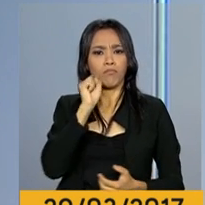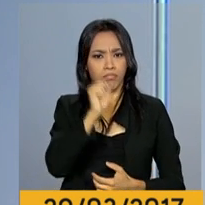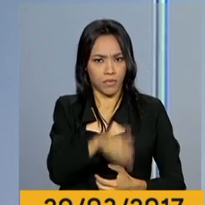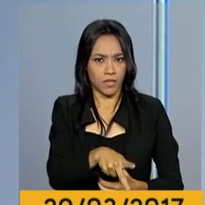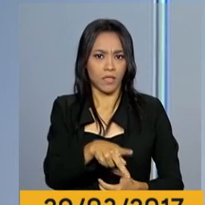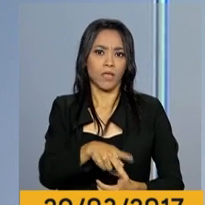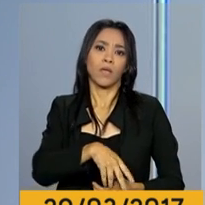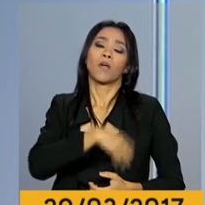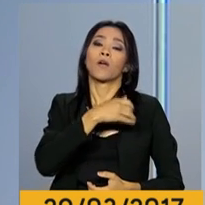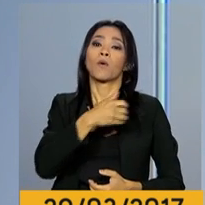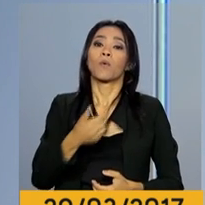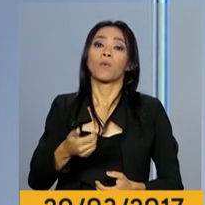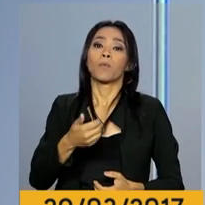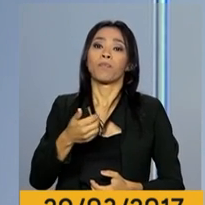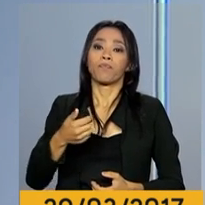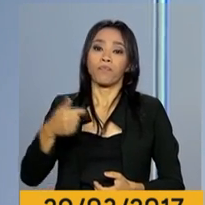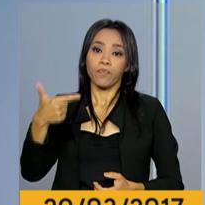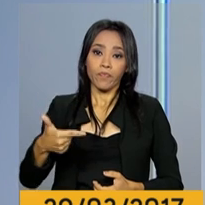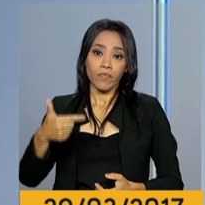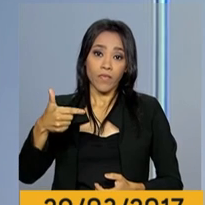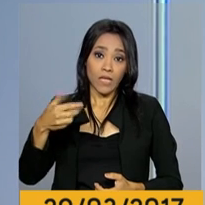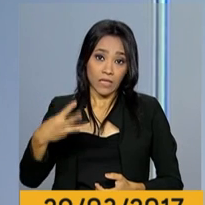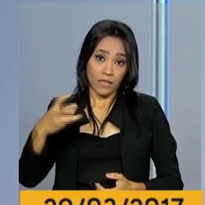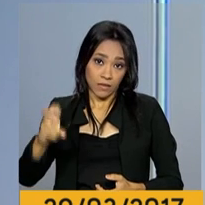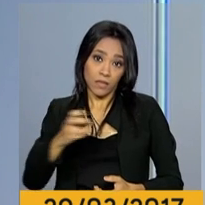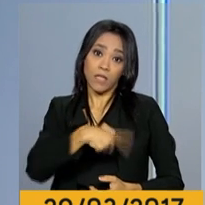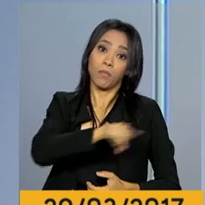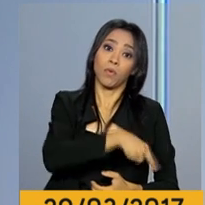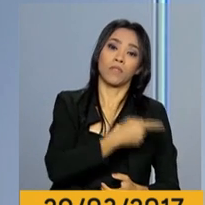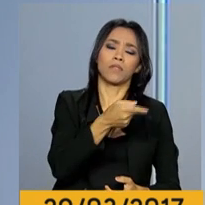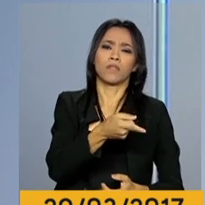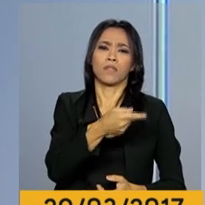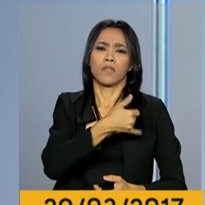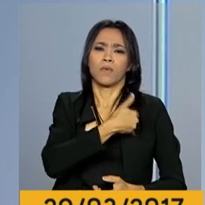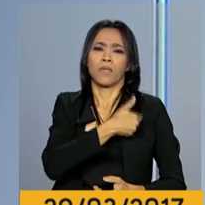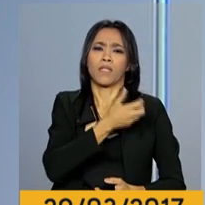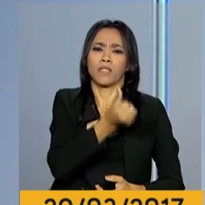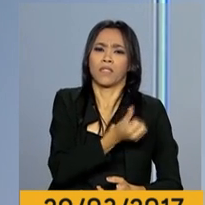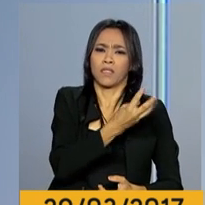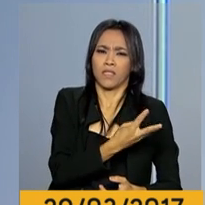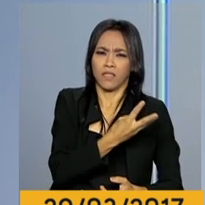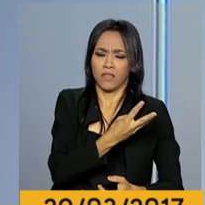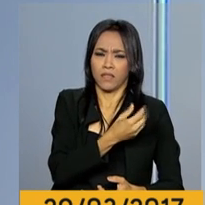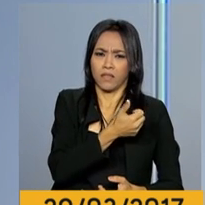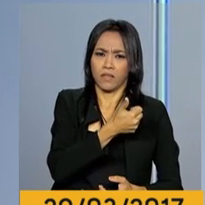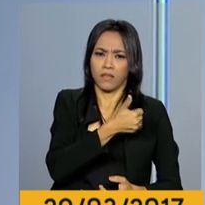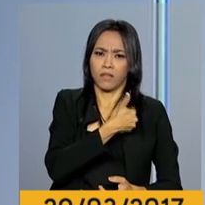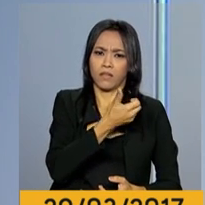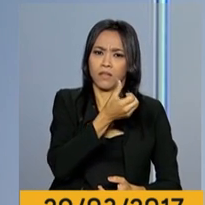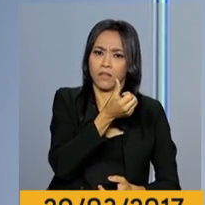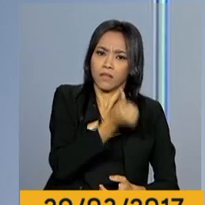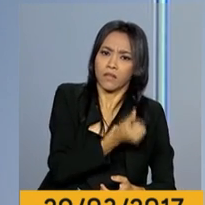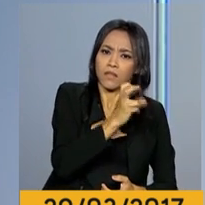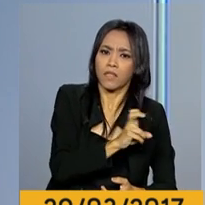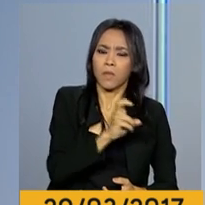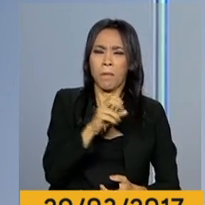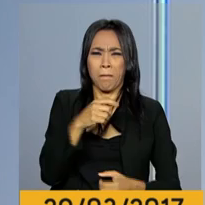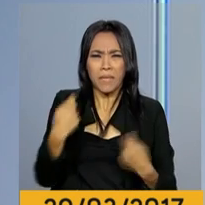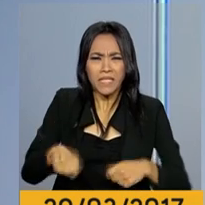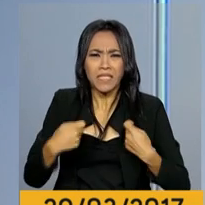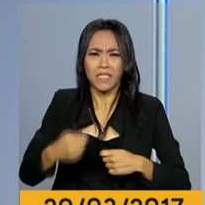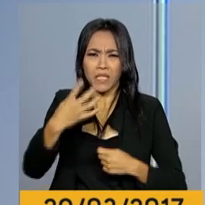e 65 anos não é verdade que você precisa de 49 anos para se aposentar você com esta medida